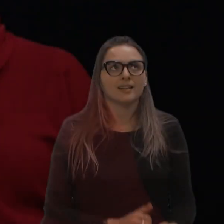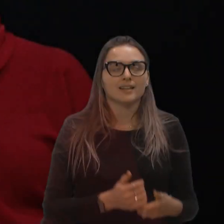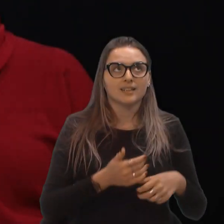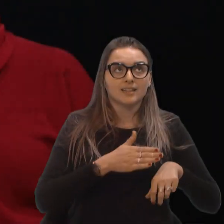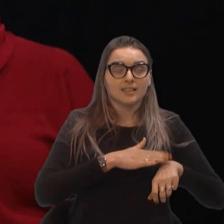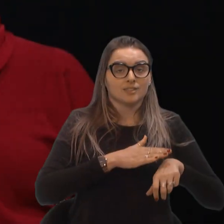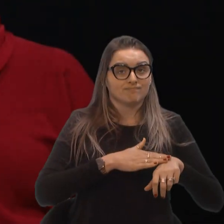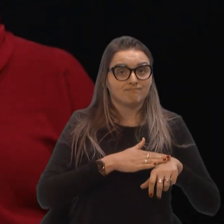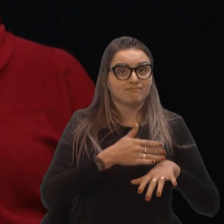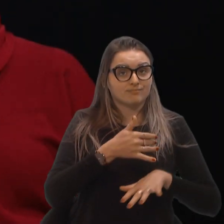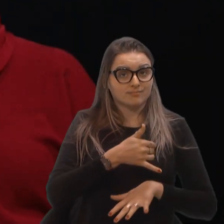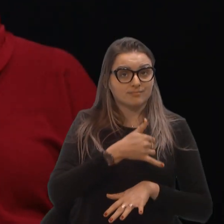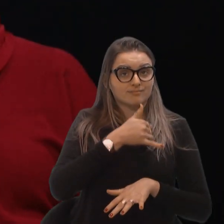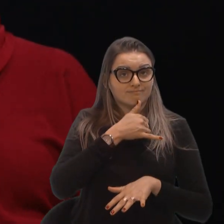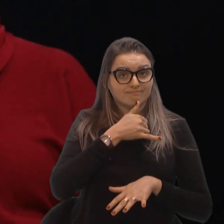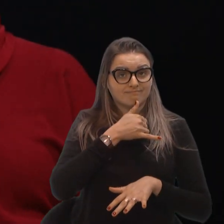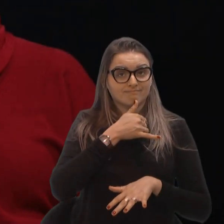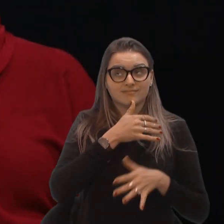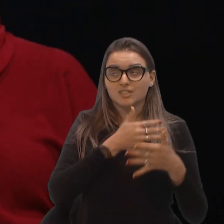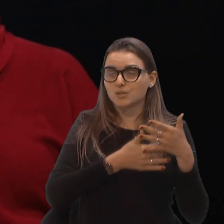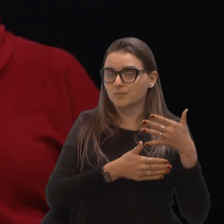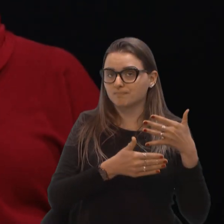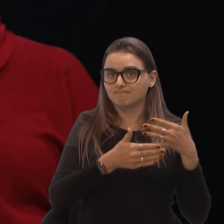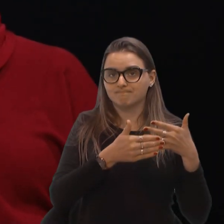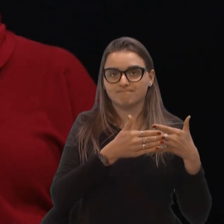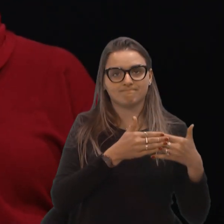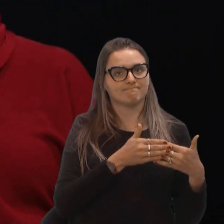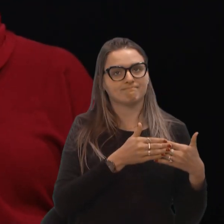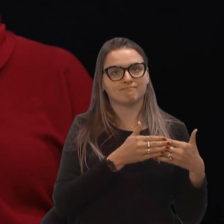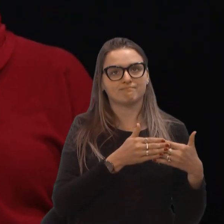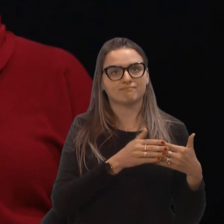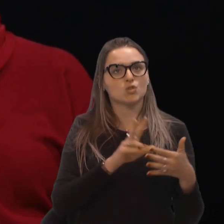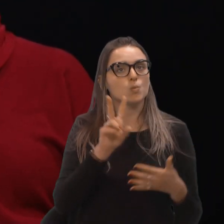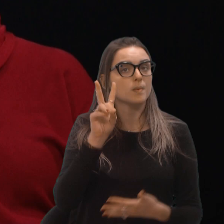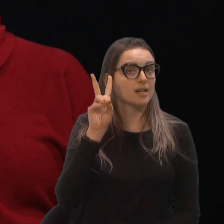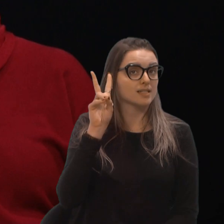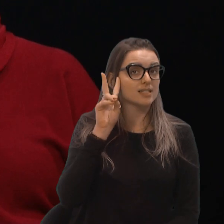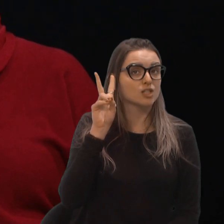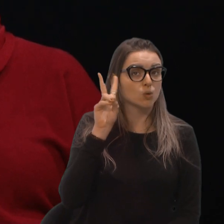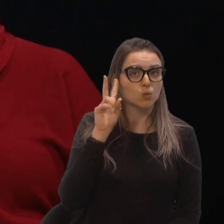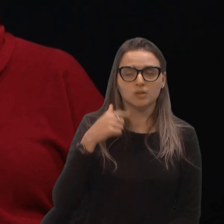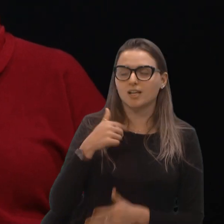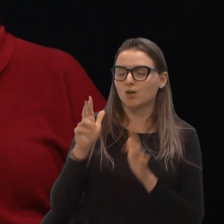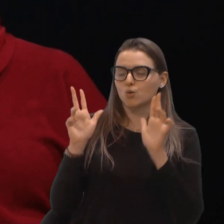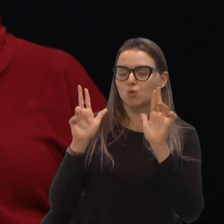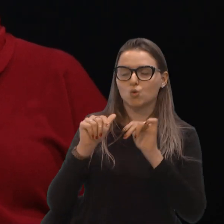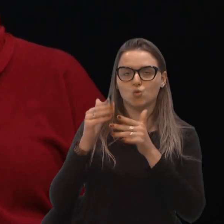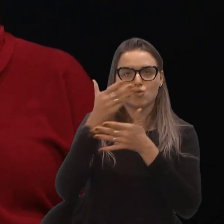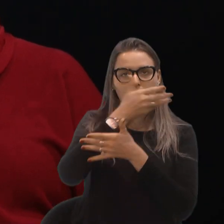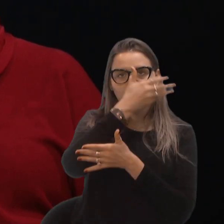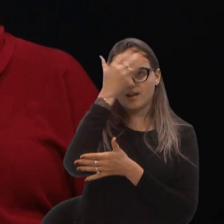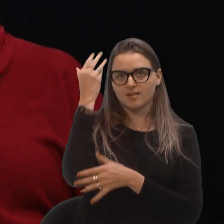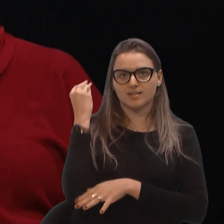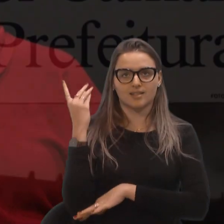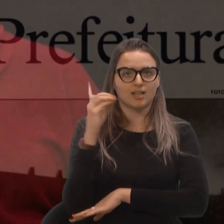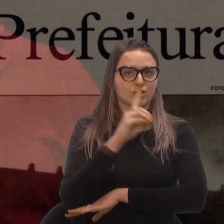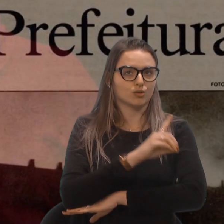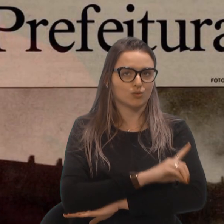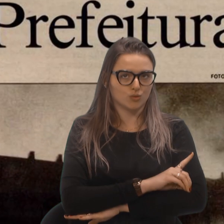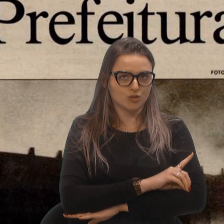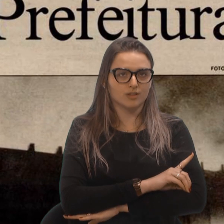Foi muito triste para todo mundo. Uma segunda-feira, nunca vou esquecer esse